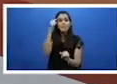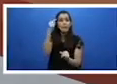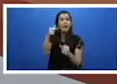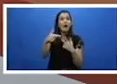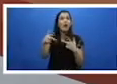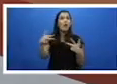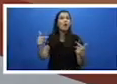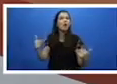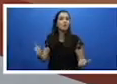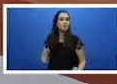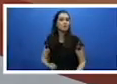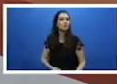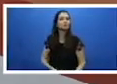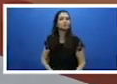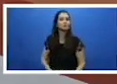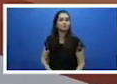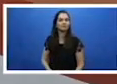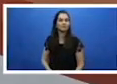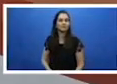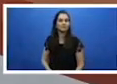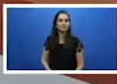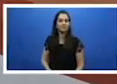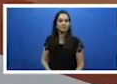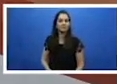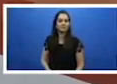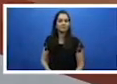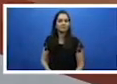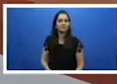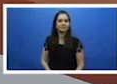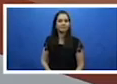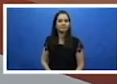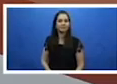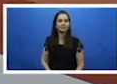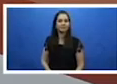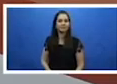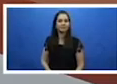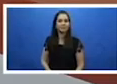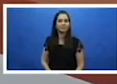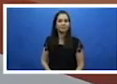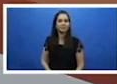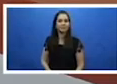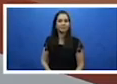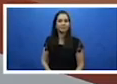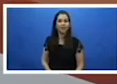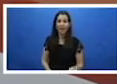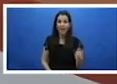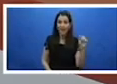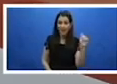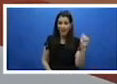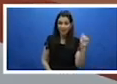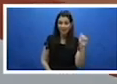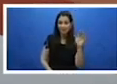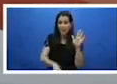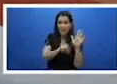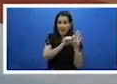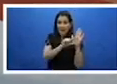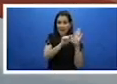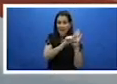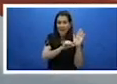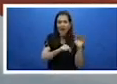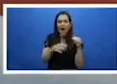os acontecimentos. Olha lá. A, parágrafo,